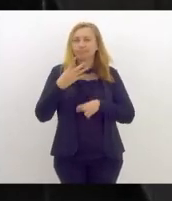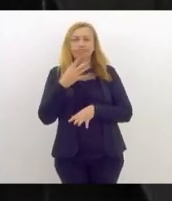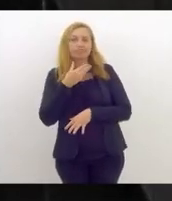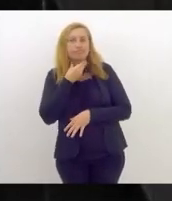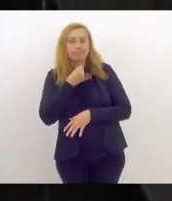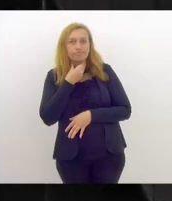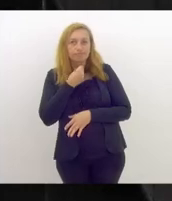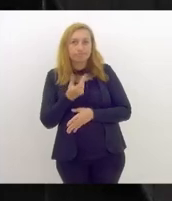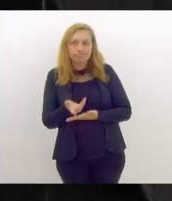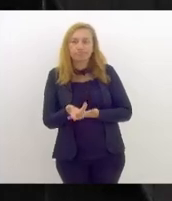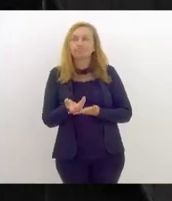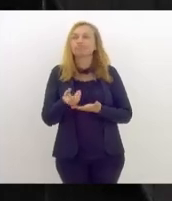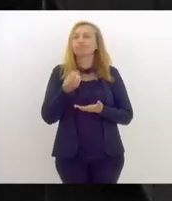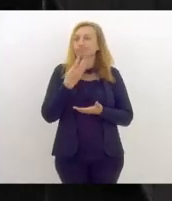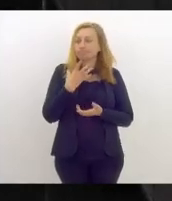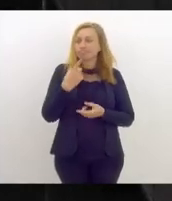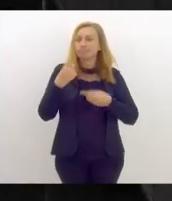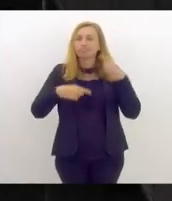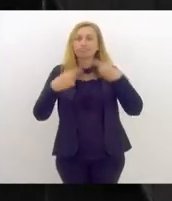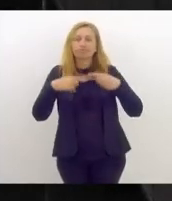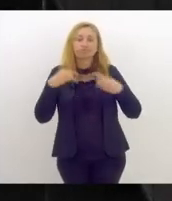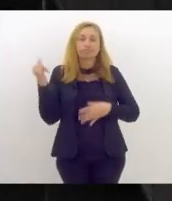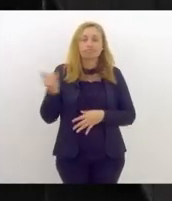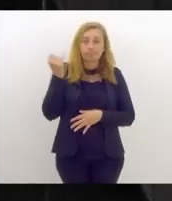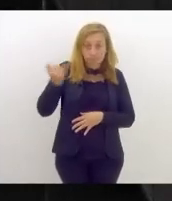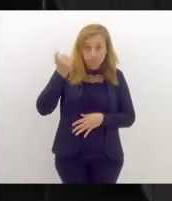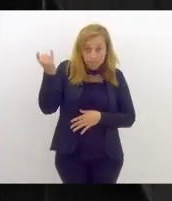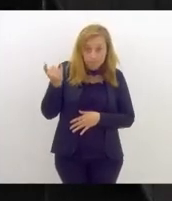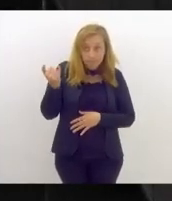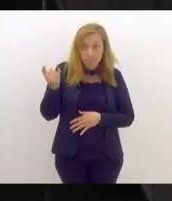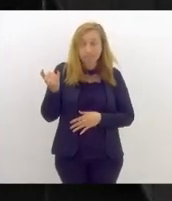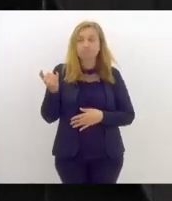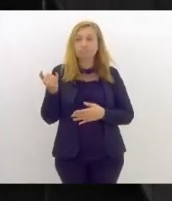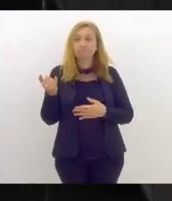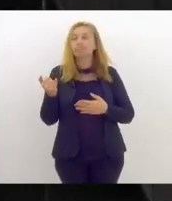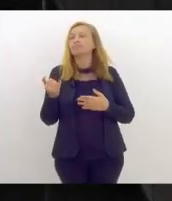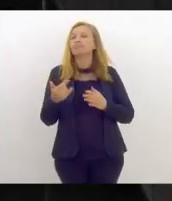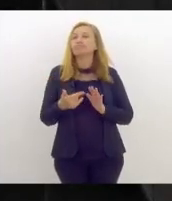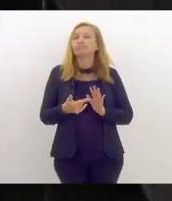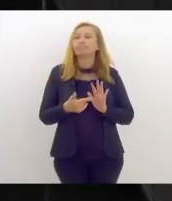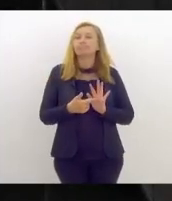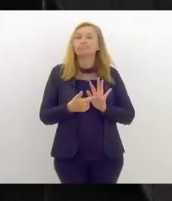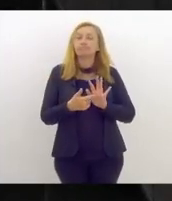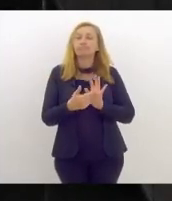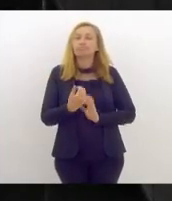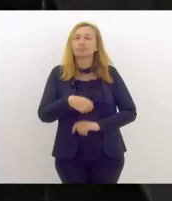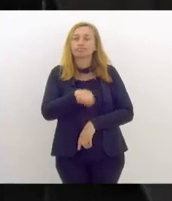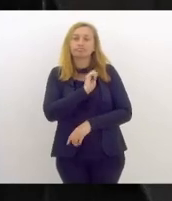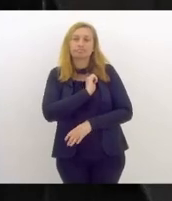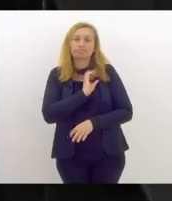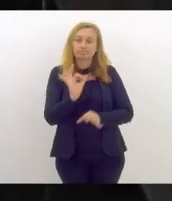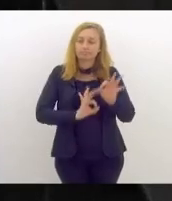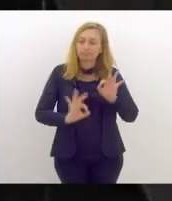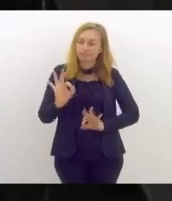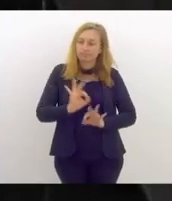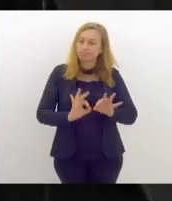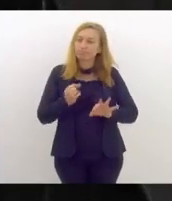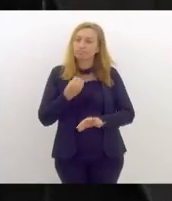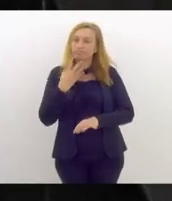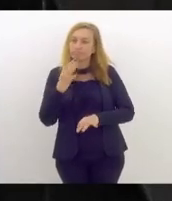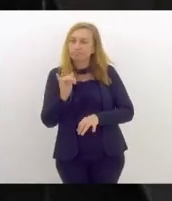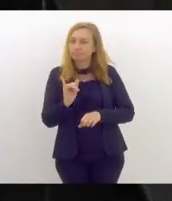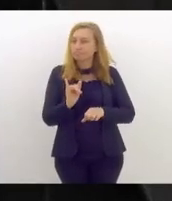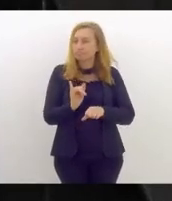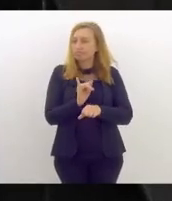Vamos fazer um bom debate sobre a importância da previsibilidade fiscal sim do bom planejamento aliás Luiz Paulo